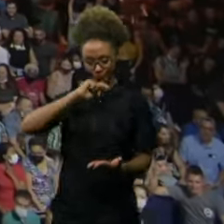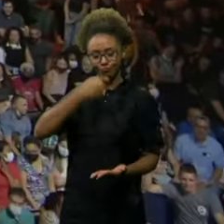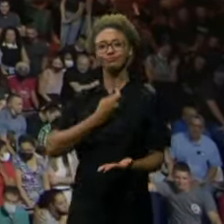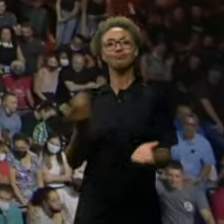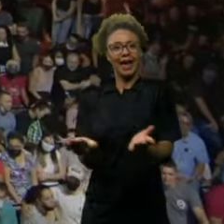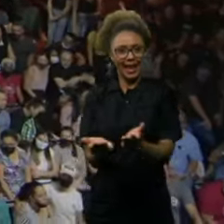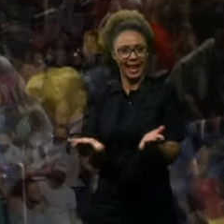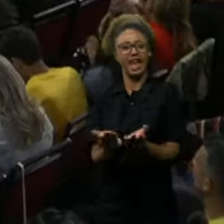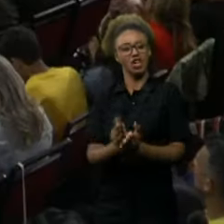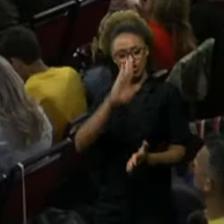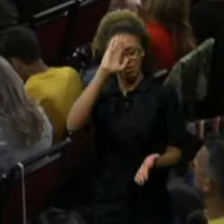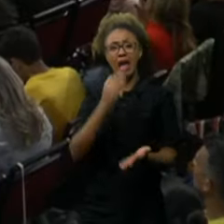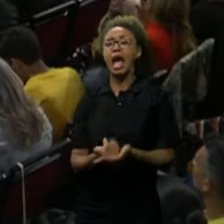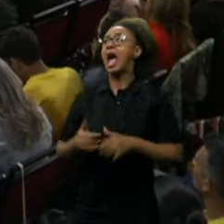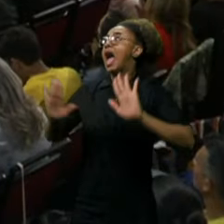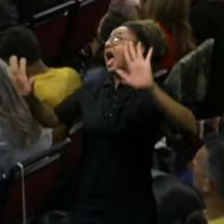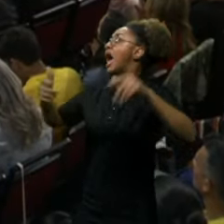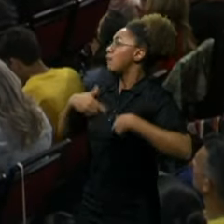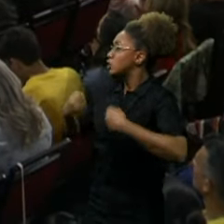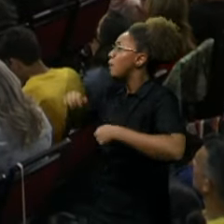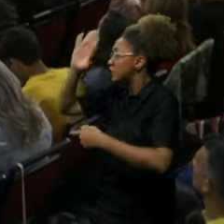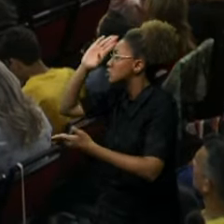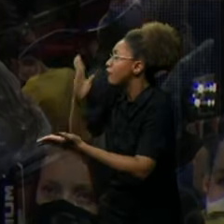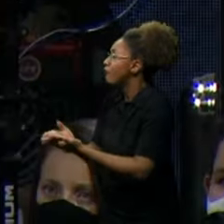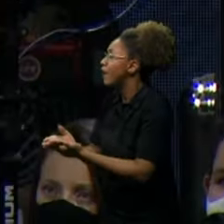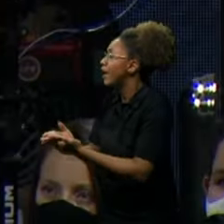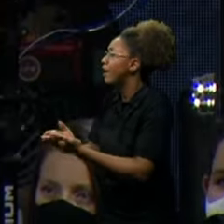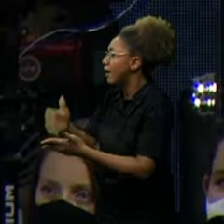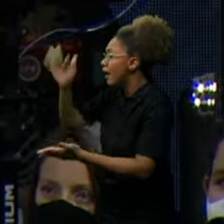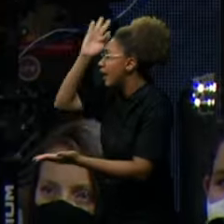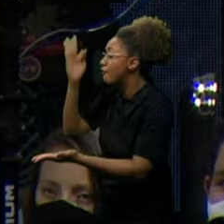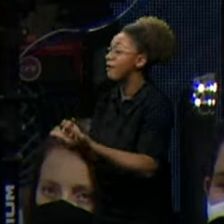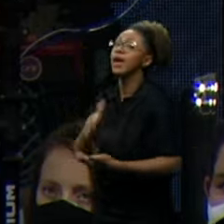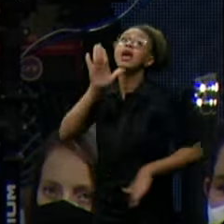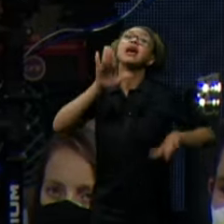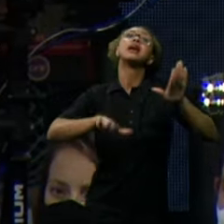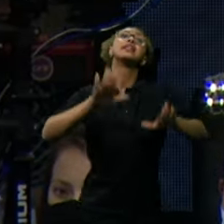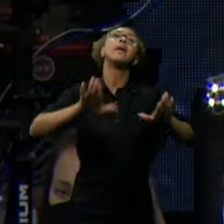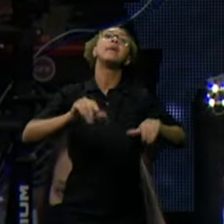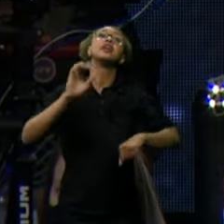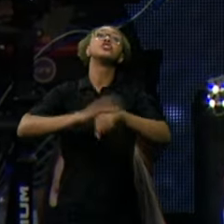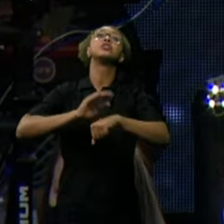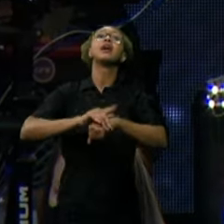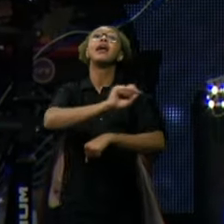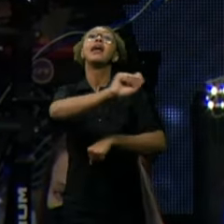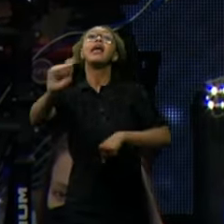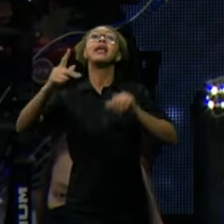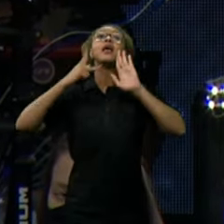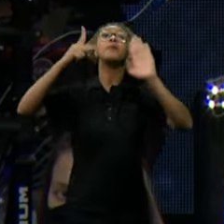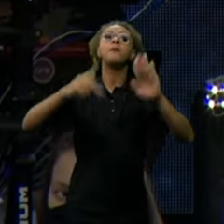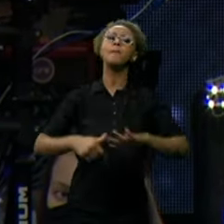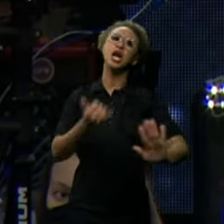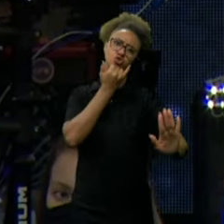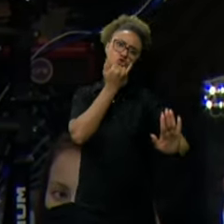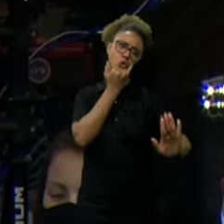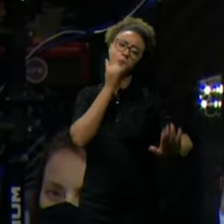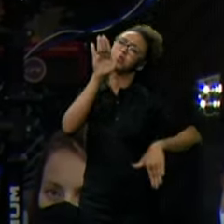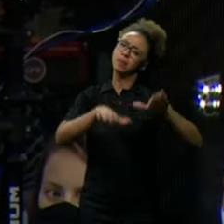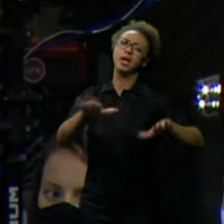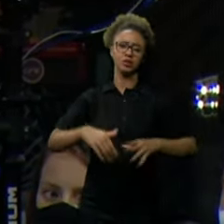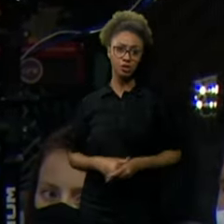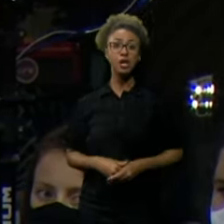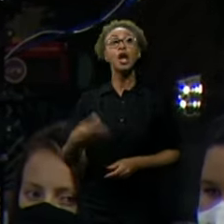crente aberta então Camila mais eu não tem que ter fé para crer Depende de quem tá profetizando com todo respeito